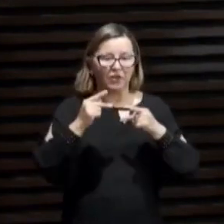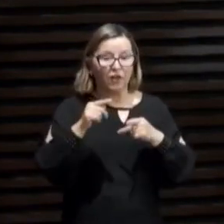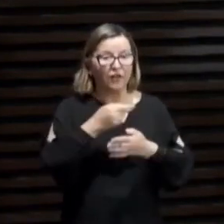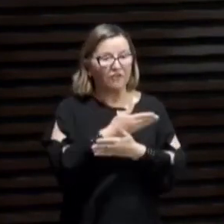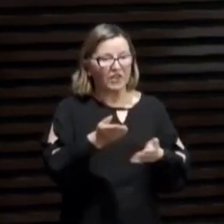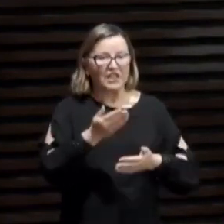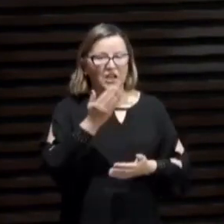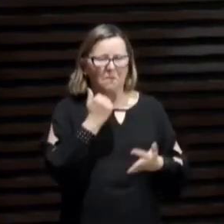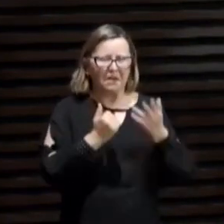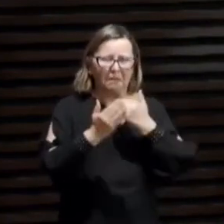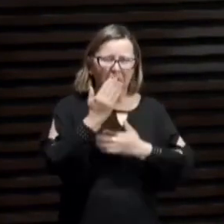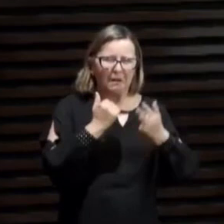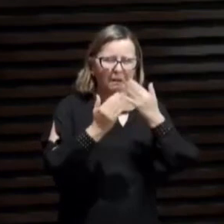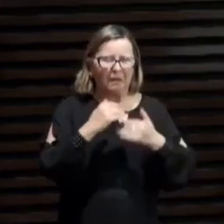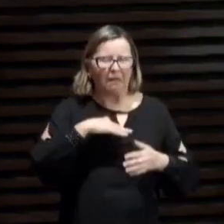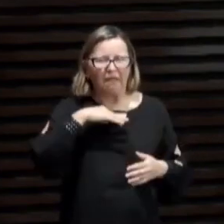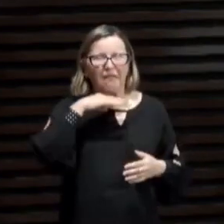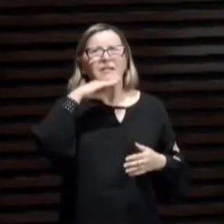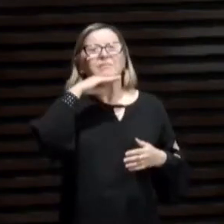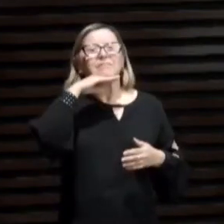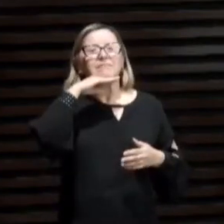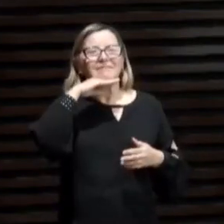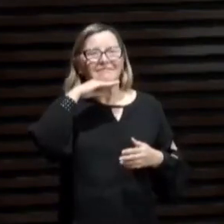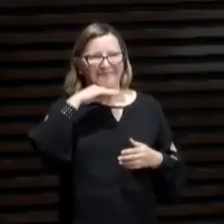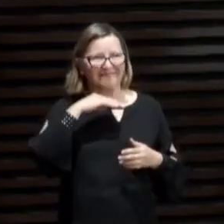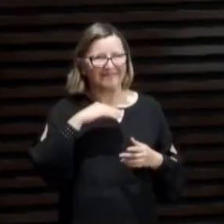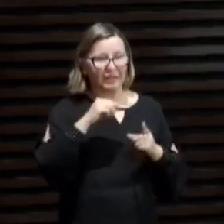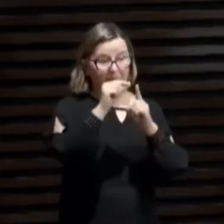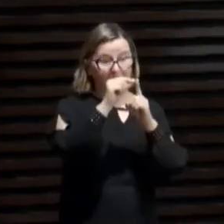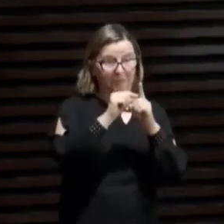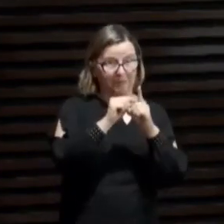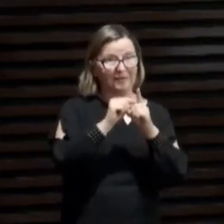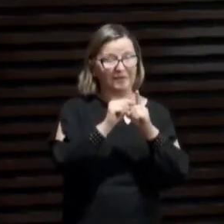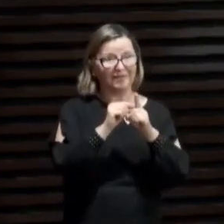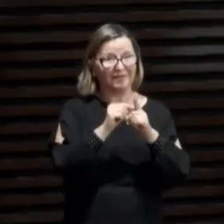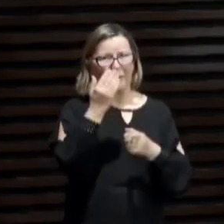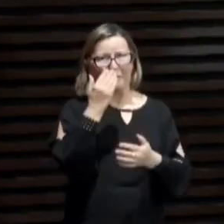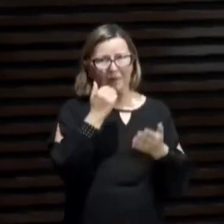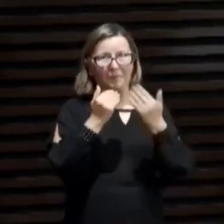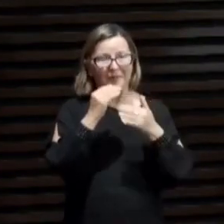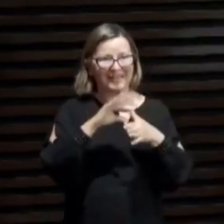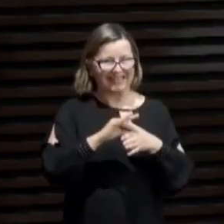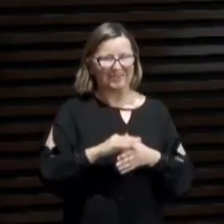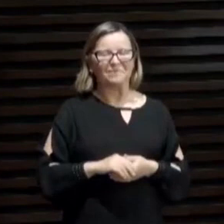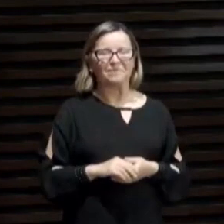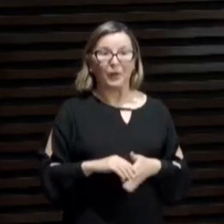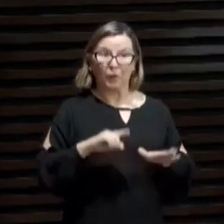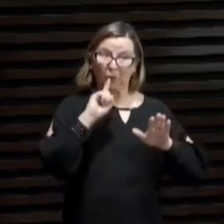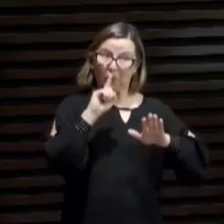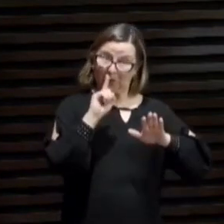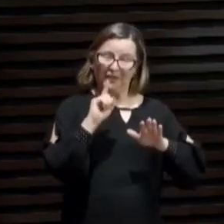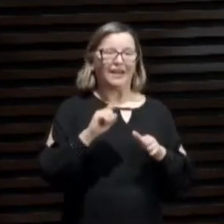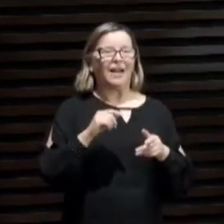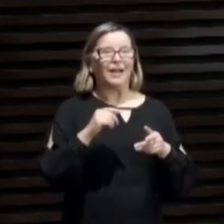20. Vai ser 1 mês inteiro. Vocês vão comer carne até sair pelas ventas de vocês. Cuidado com aquilo que você tem